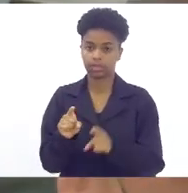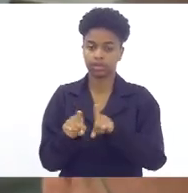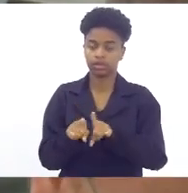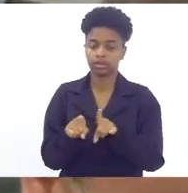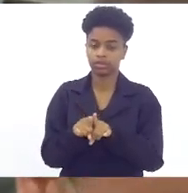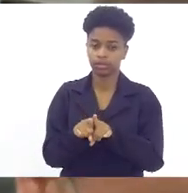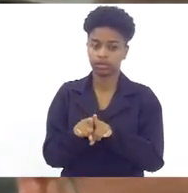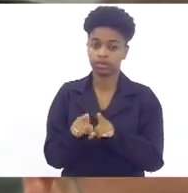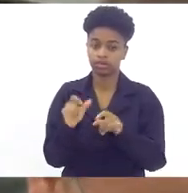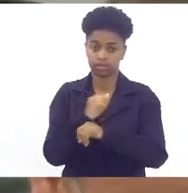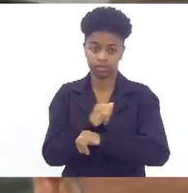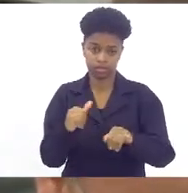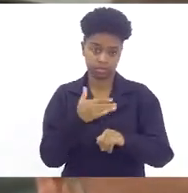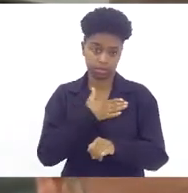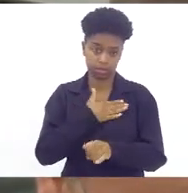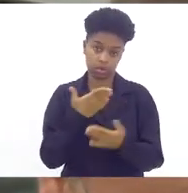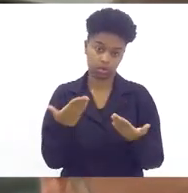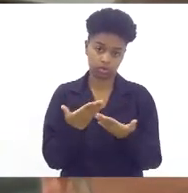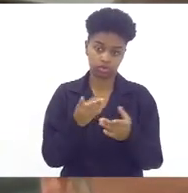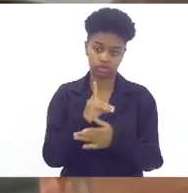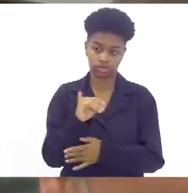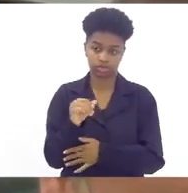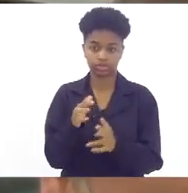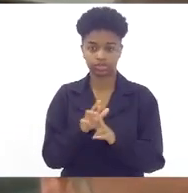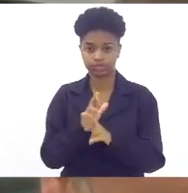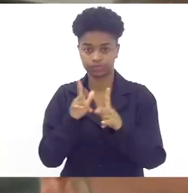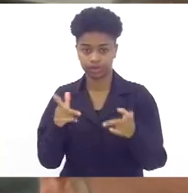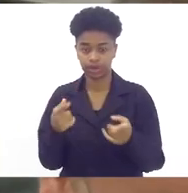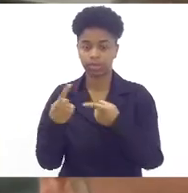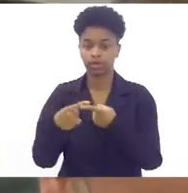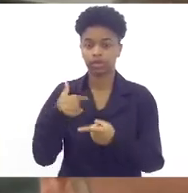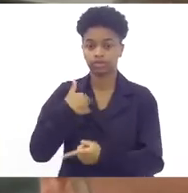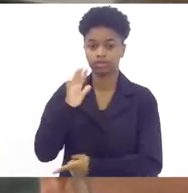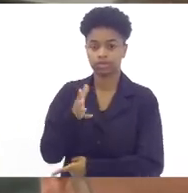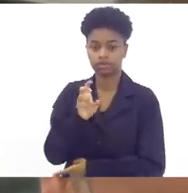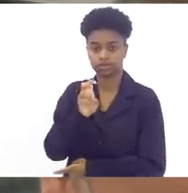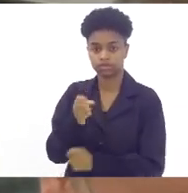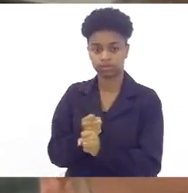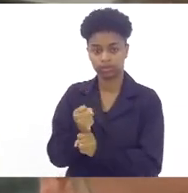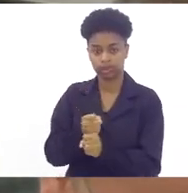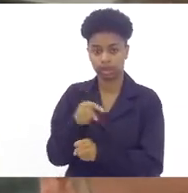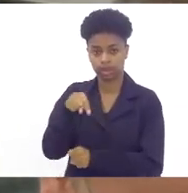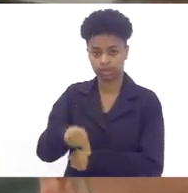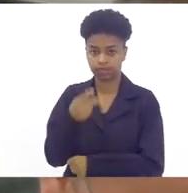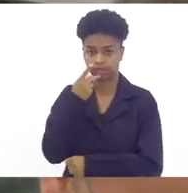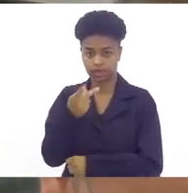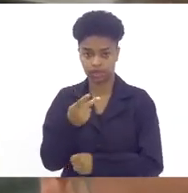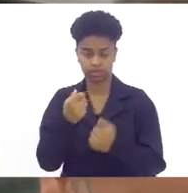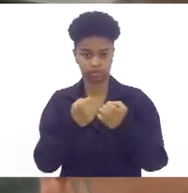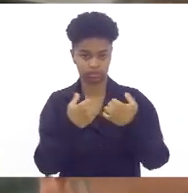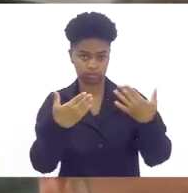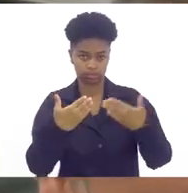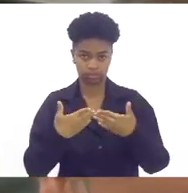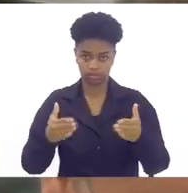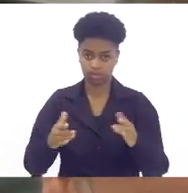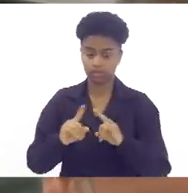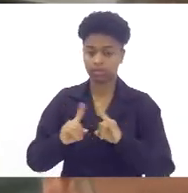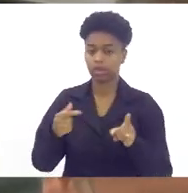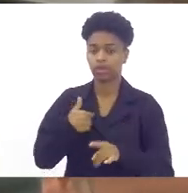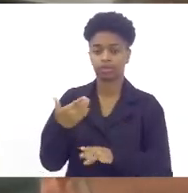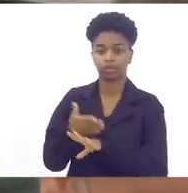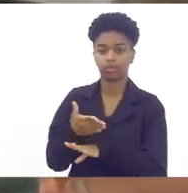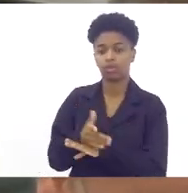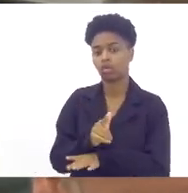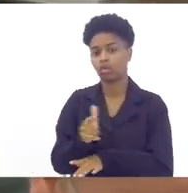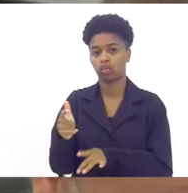hoje é um dia diferente né eu tô falando aqui há cinco anos eu frequento essa casa e essas audiências públicas mas hoje eu frequento num outro lugar